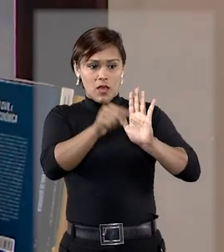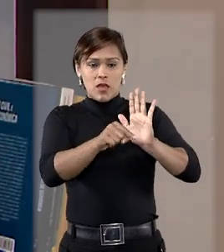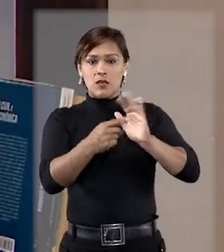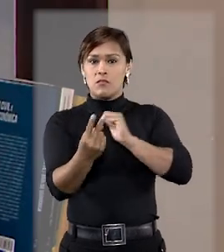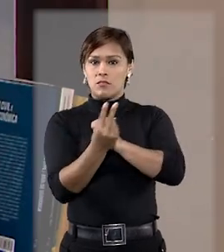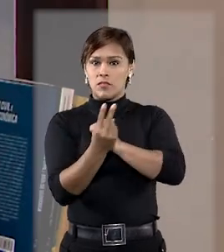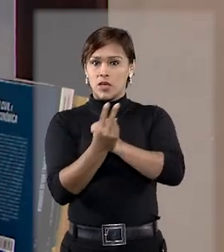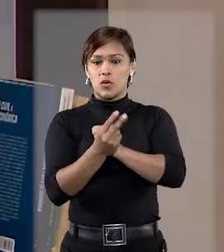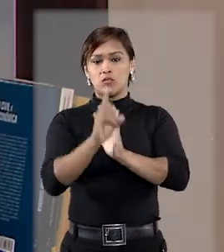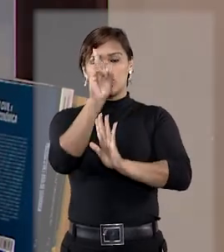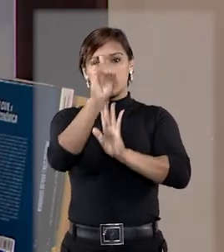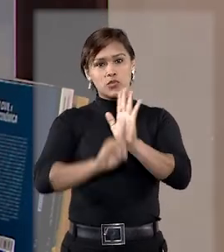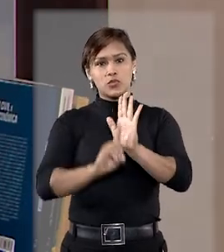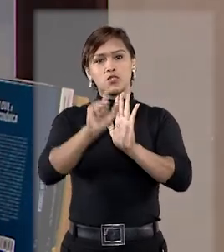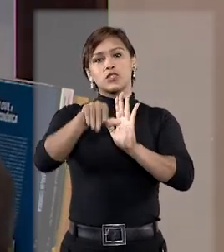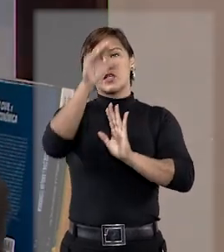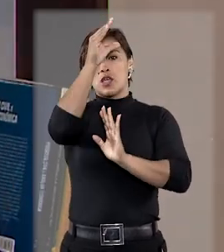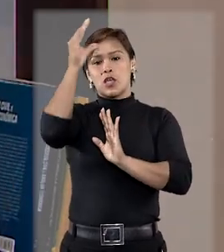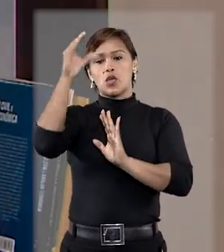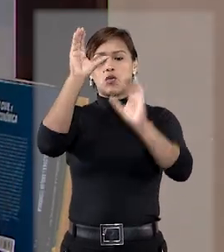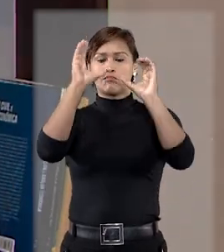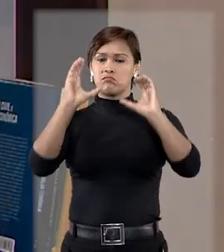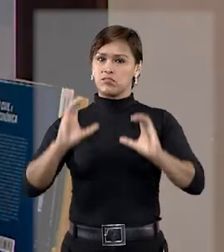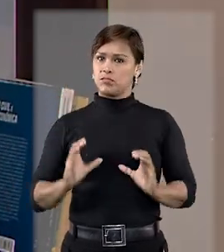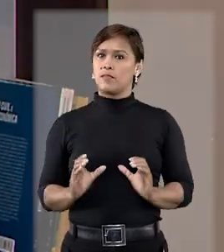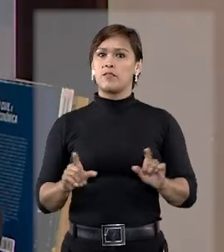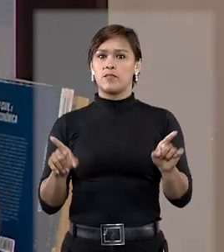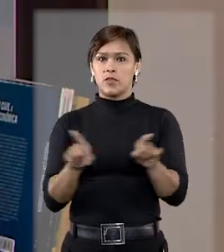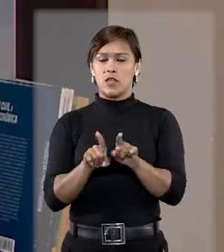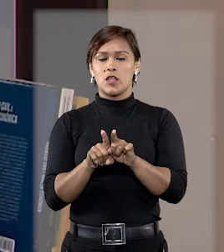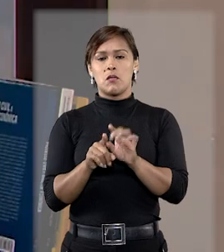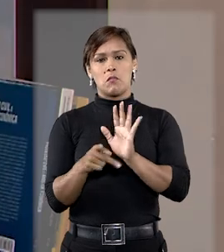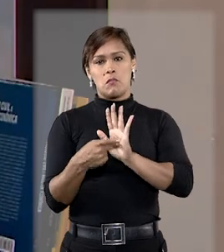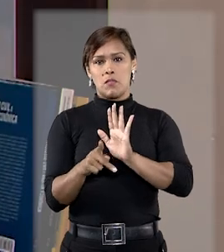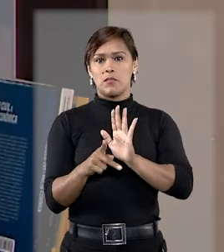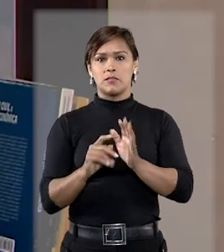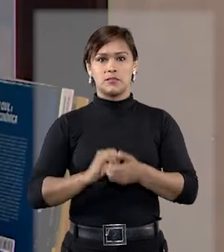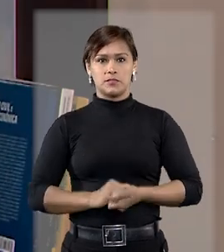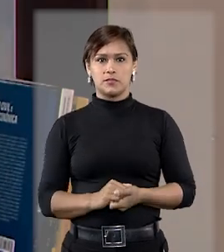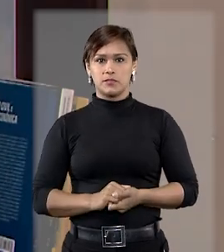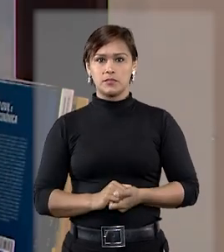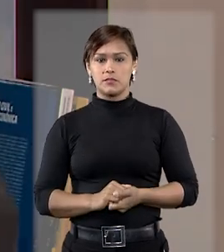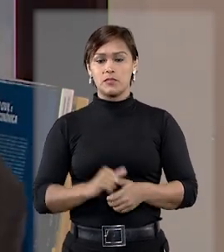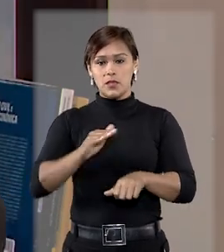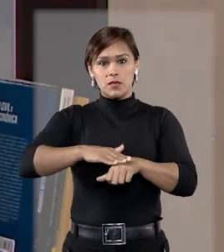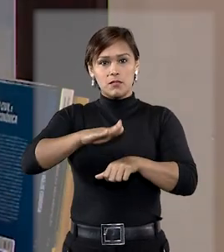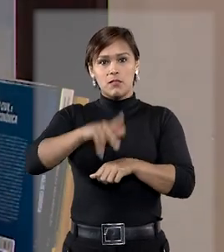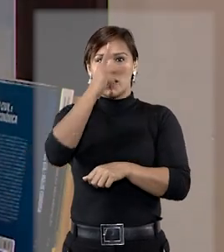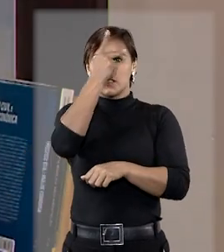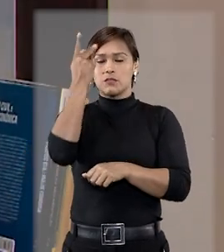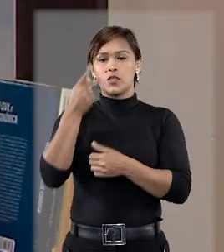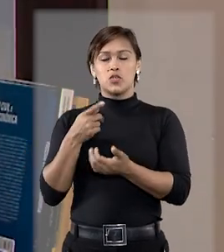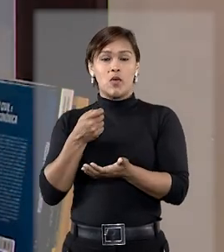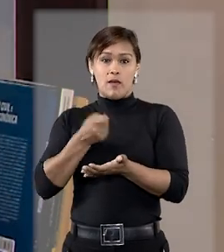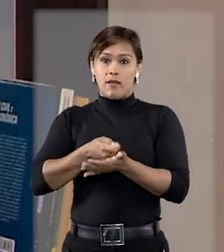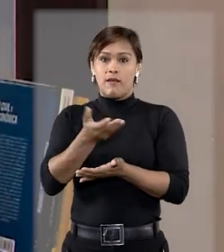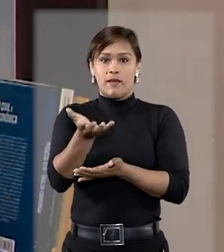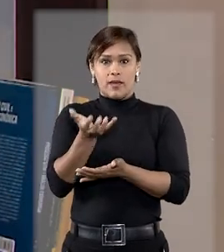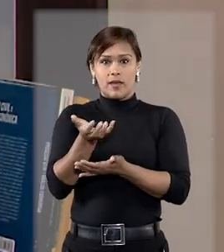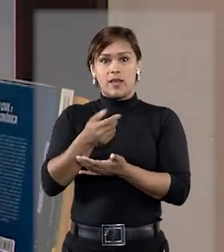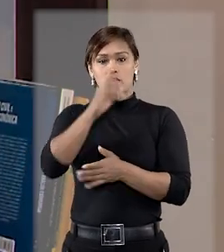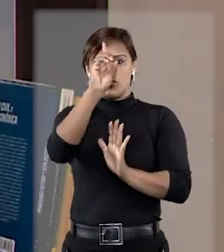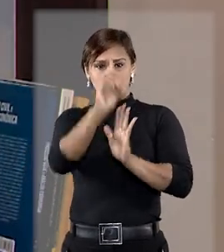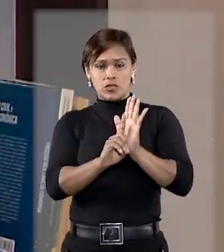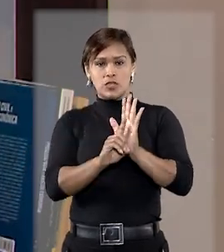para resguardar os direitos dos cidadãos, inclusive dos consumidores. Quanto mais as pessoas forem atrás dos seus